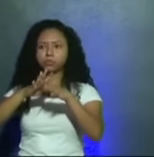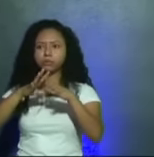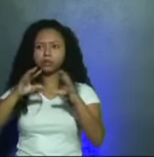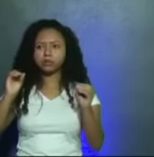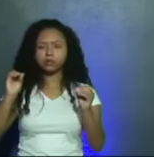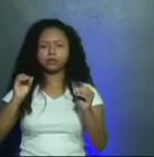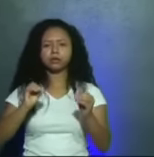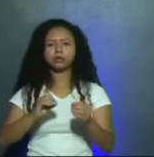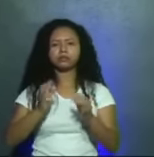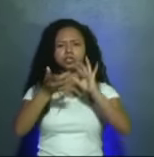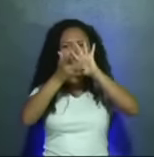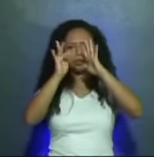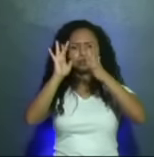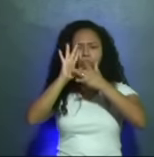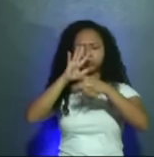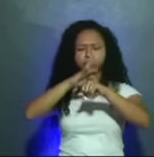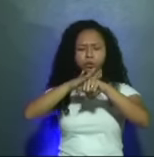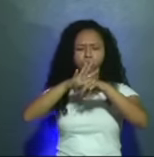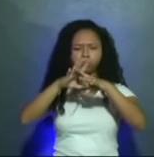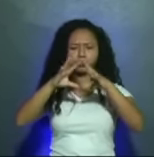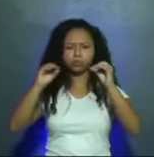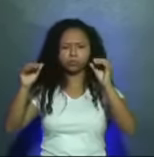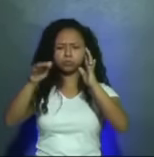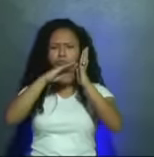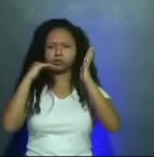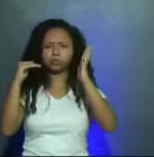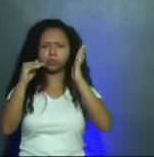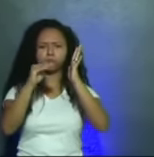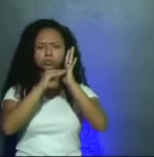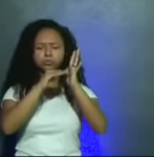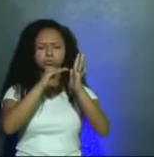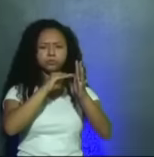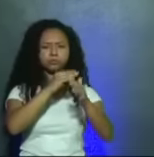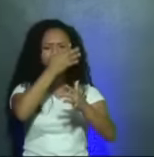curou todos os doentes. Todos os doentes.